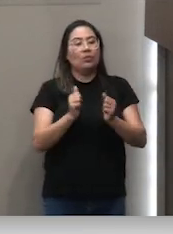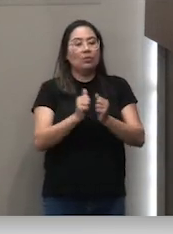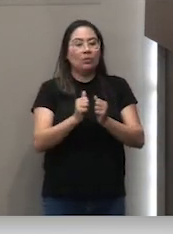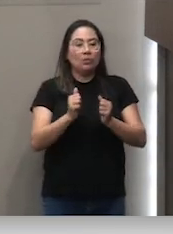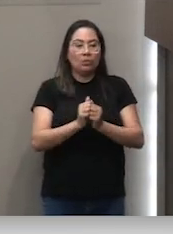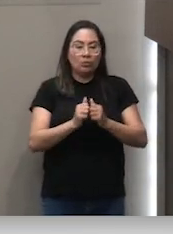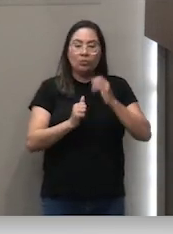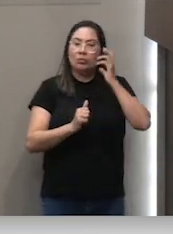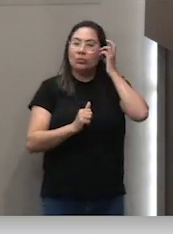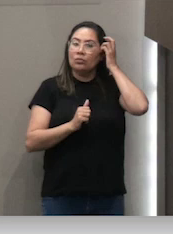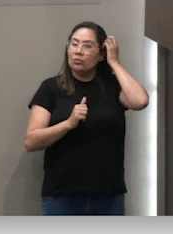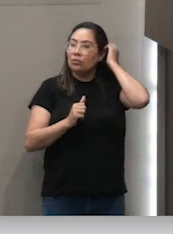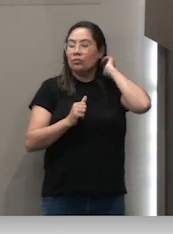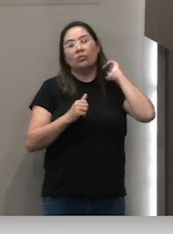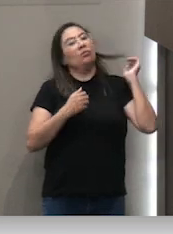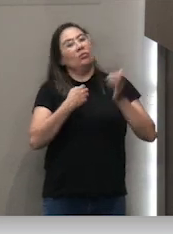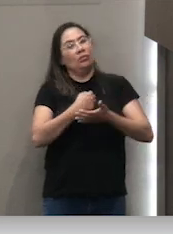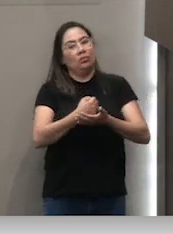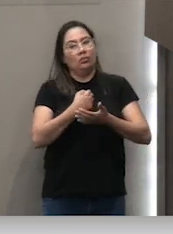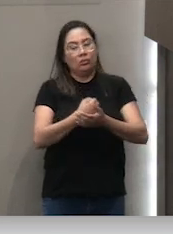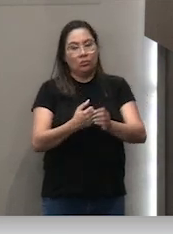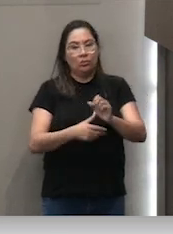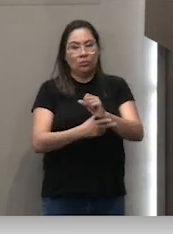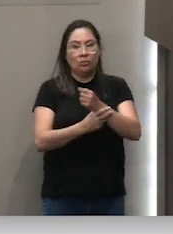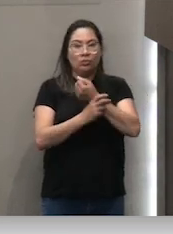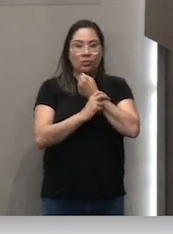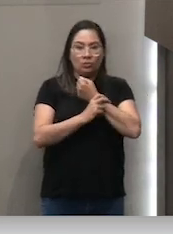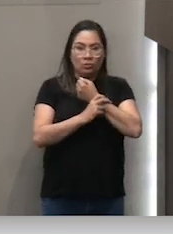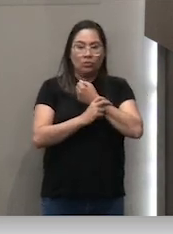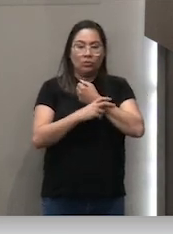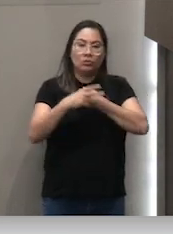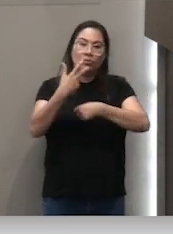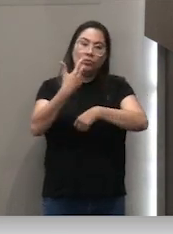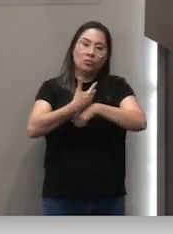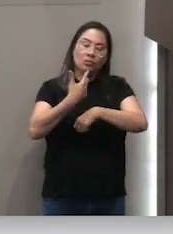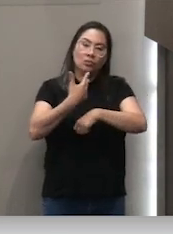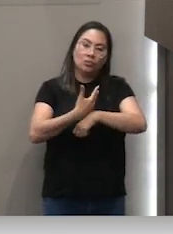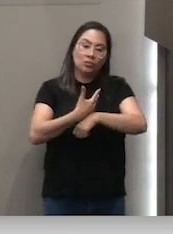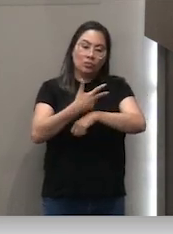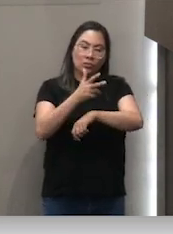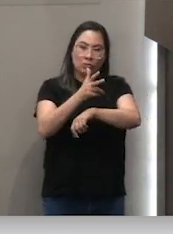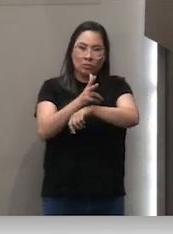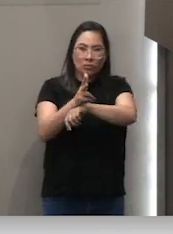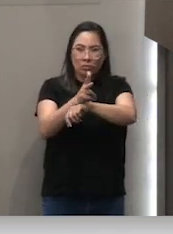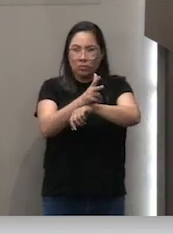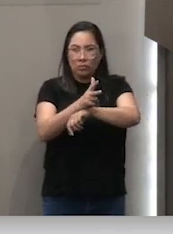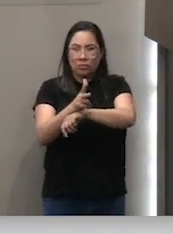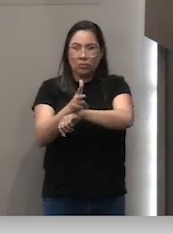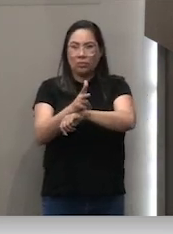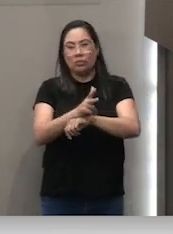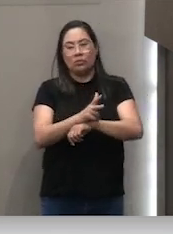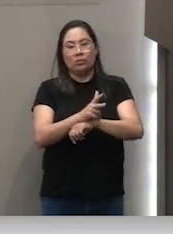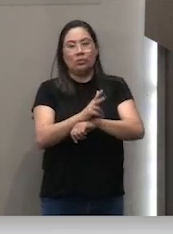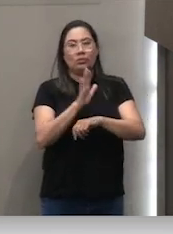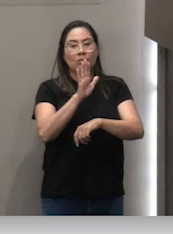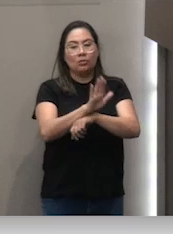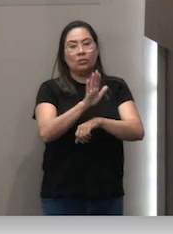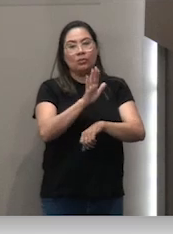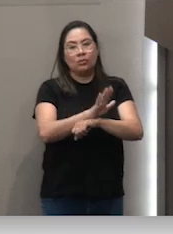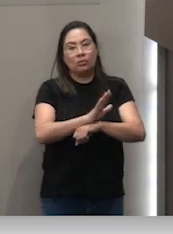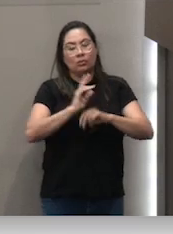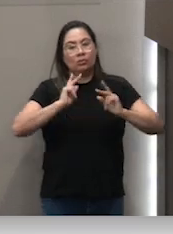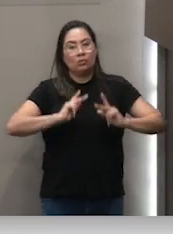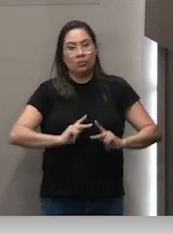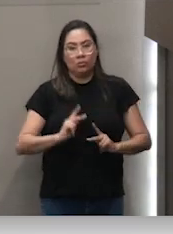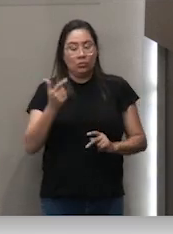órgãos de apoio, de segurança, no caso, das câmeras de vídeo monitoramento, trabalhando em prol daquela comunidade que ali reside. Então, não tem como